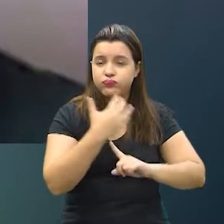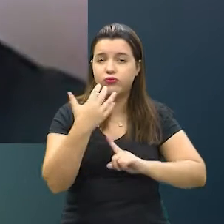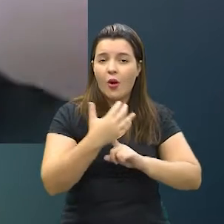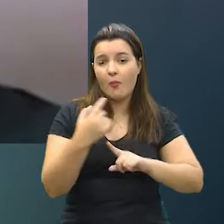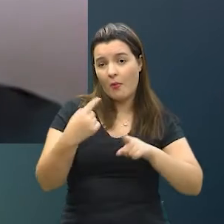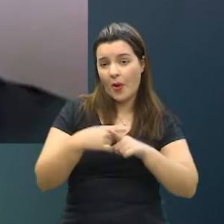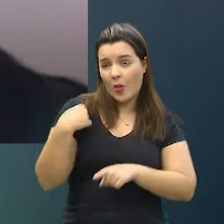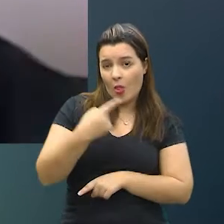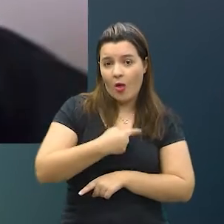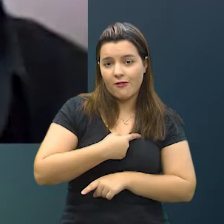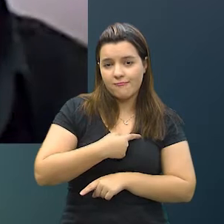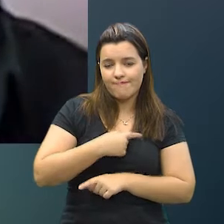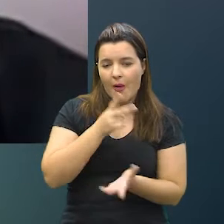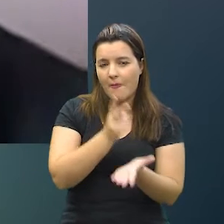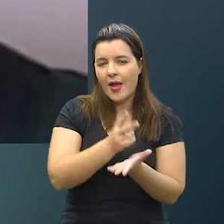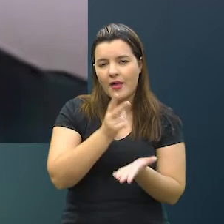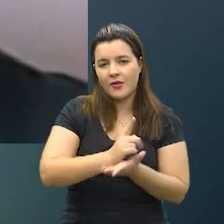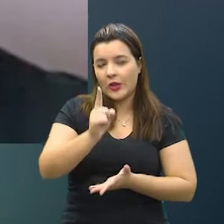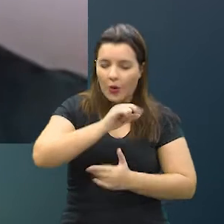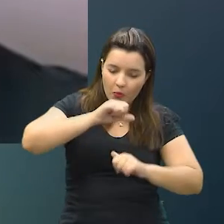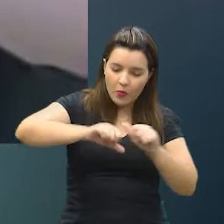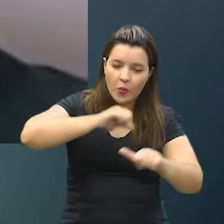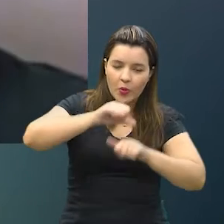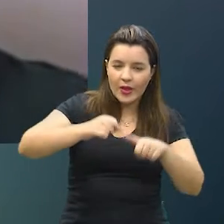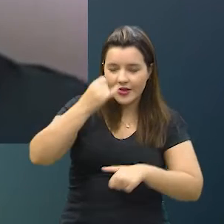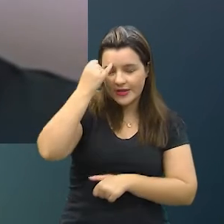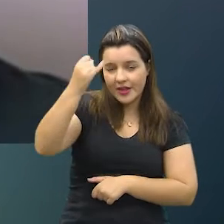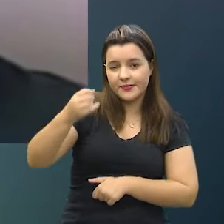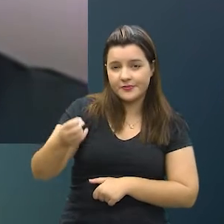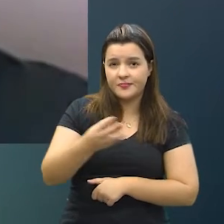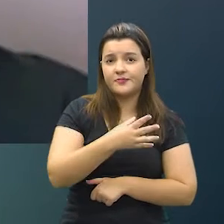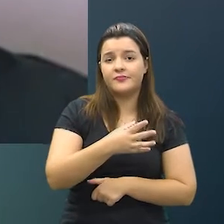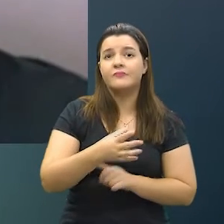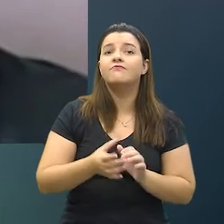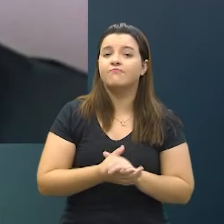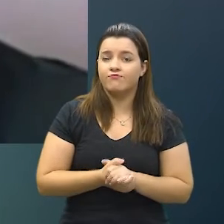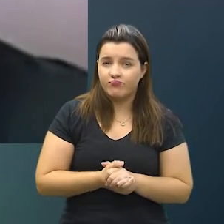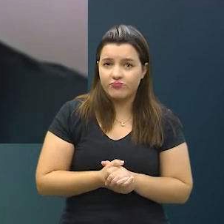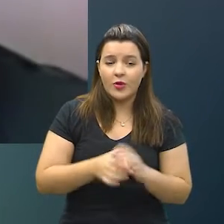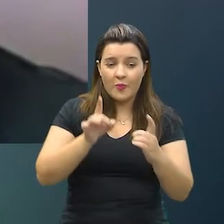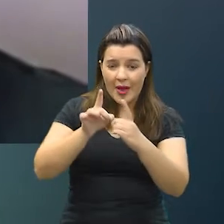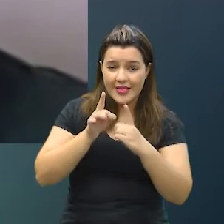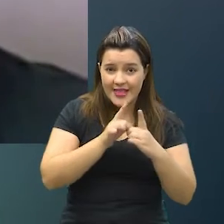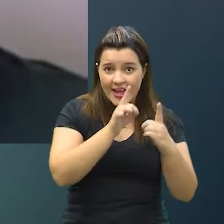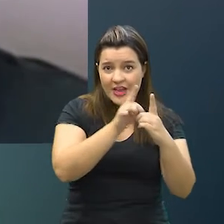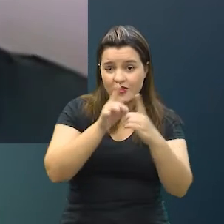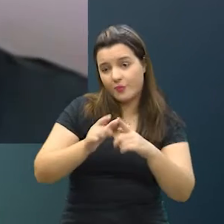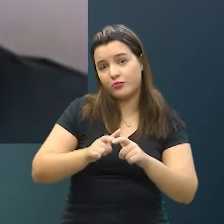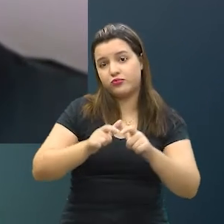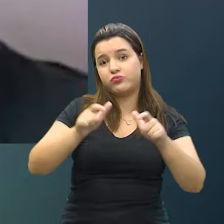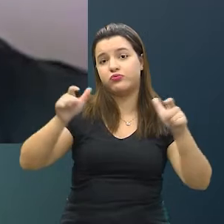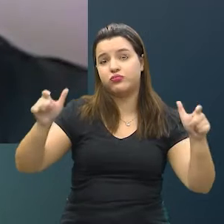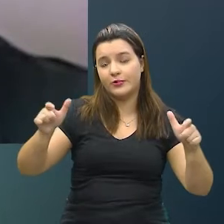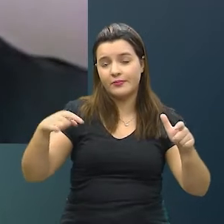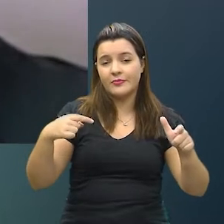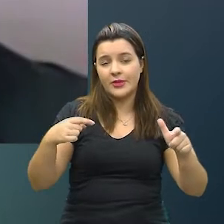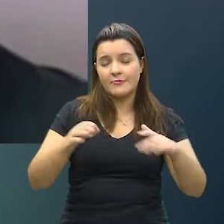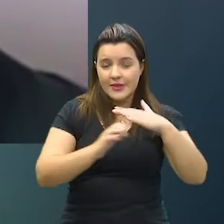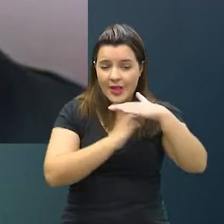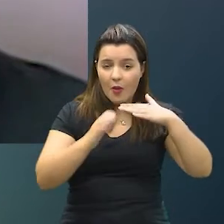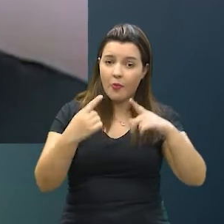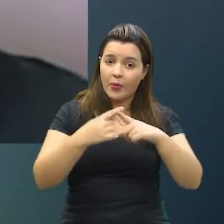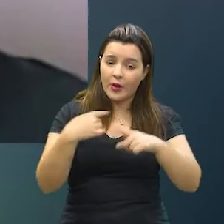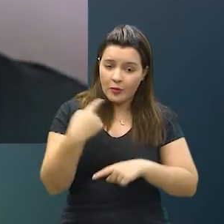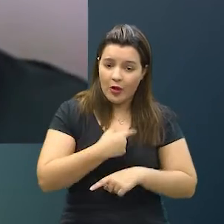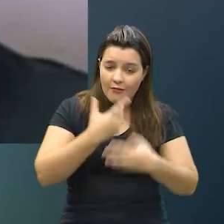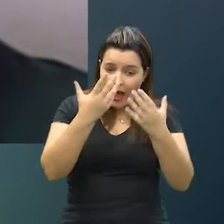a gente teve que se reinventar. Serviços que não tinha uma frequência tão grande, hoje passa a ser o carro-chefe da empresa. A gente teve